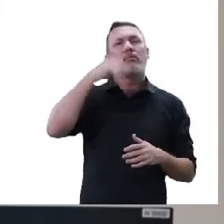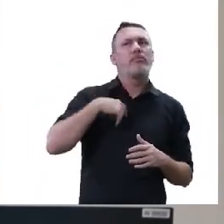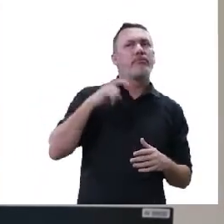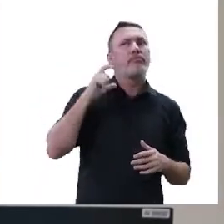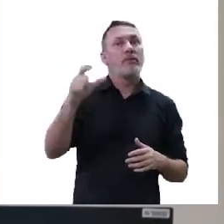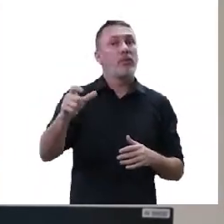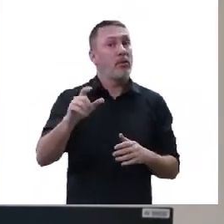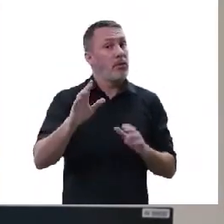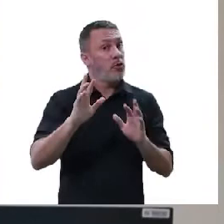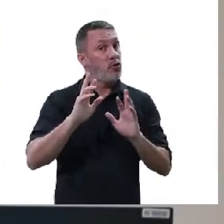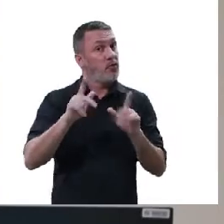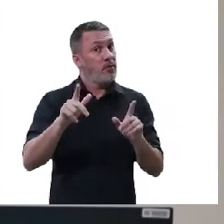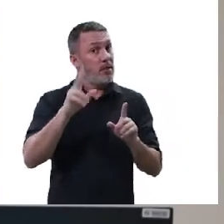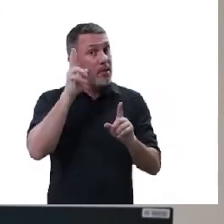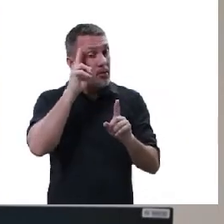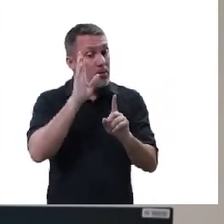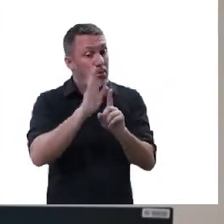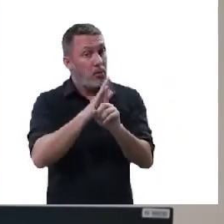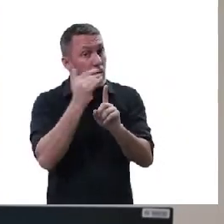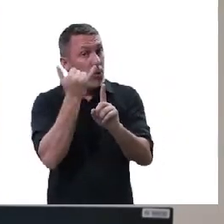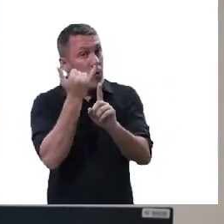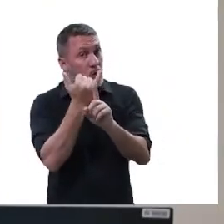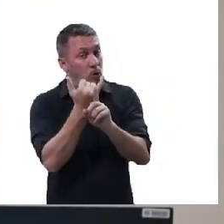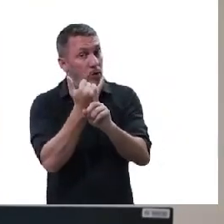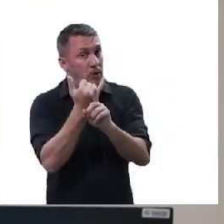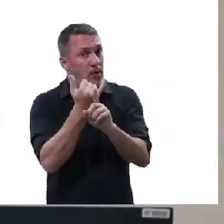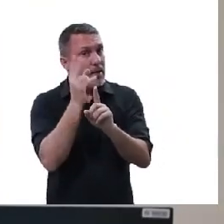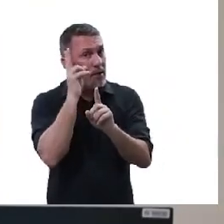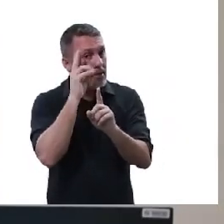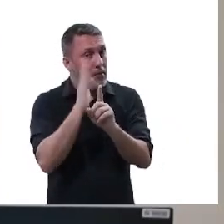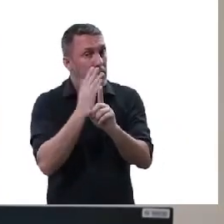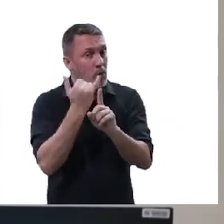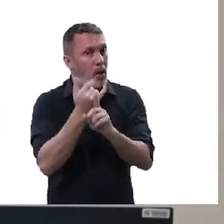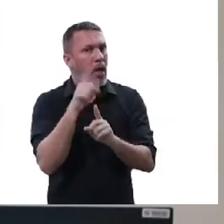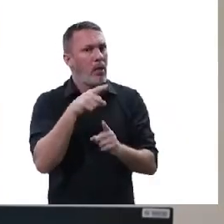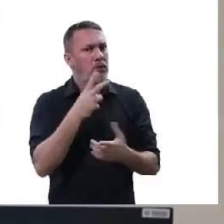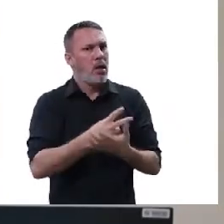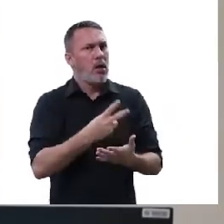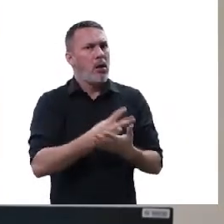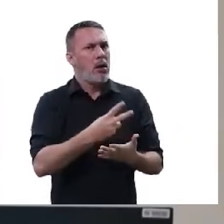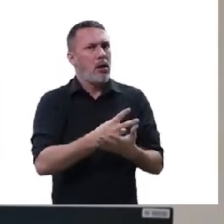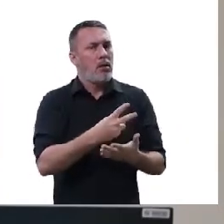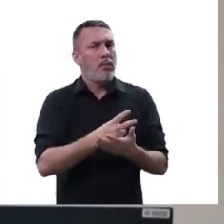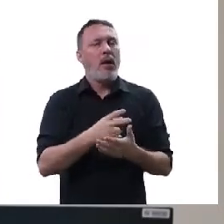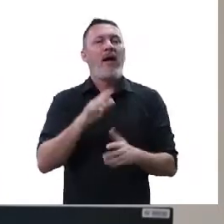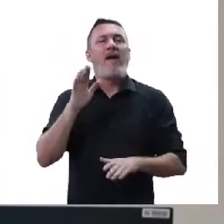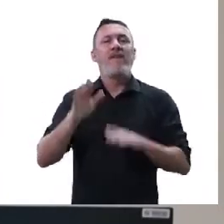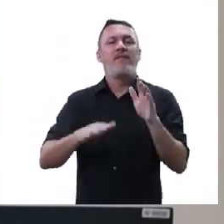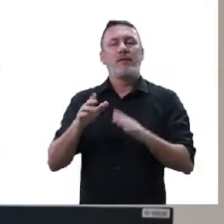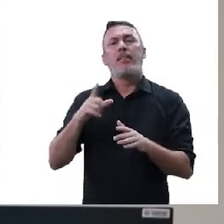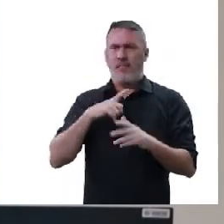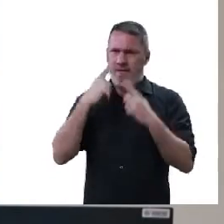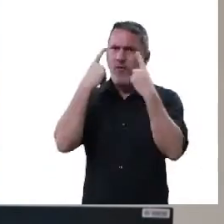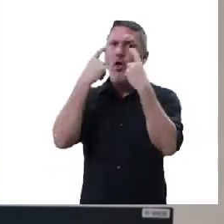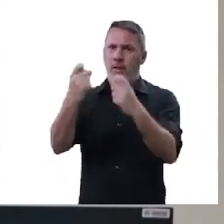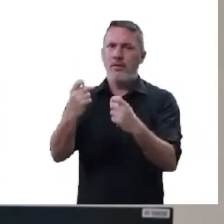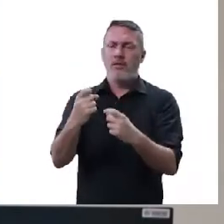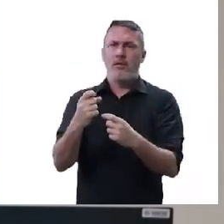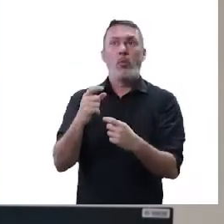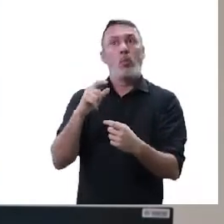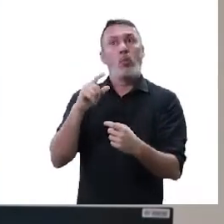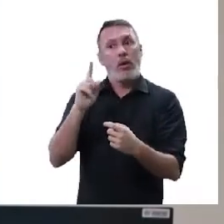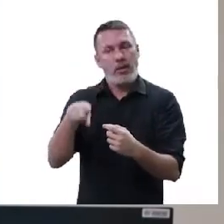notem que não é o bullying, porque lembra que da aula do bullying é algo que ocorre constantemente. Nesse caso, você está praticando um certo tipo de